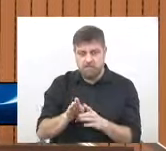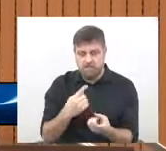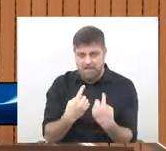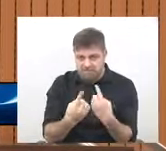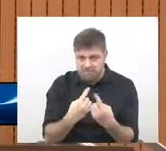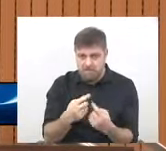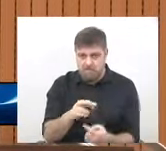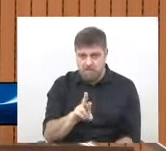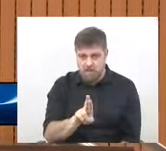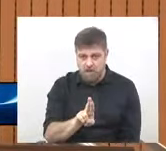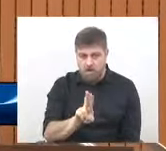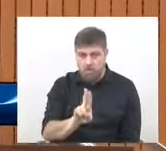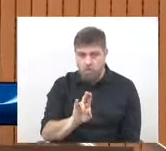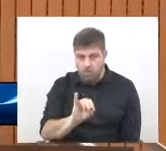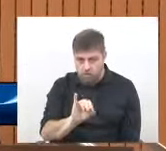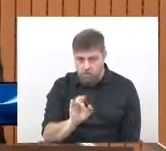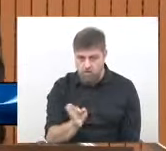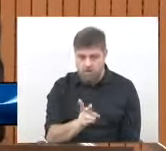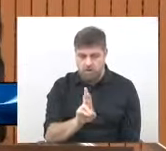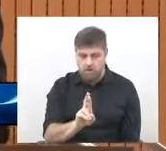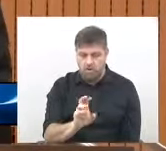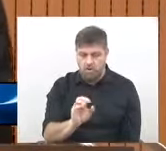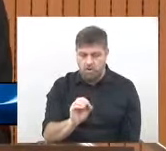Rodrigues. Pois bem,